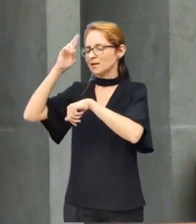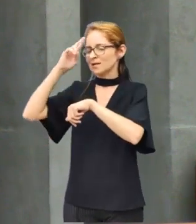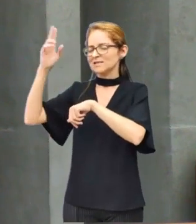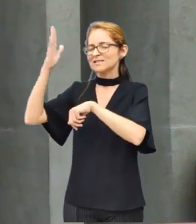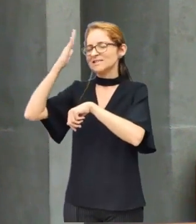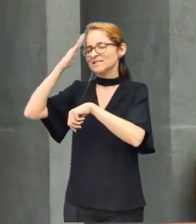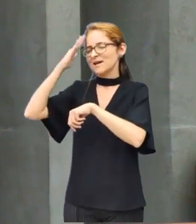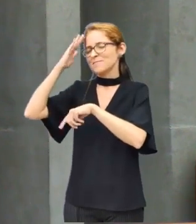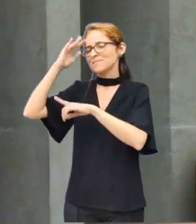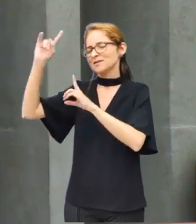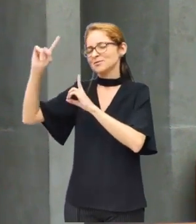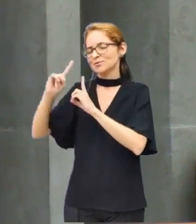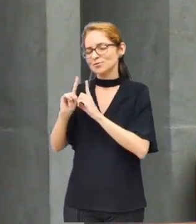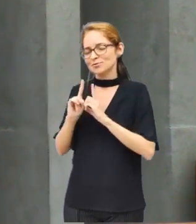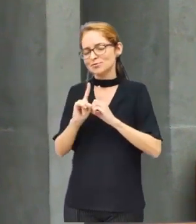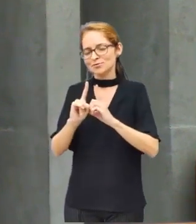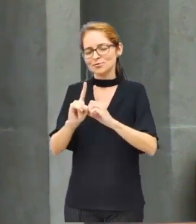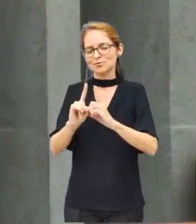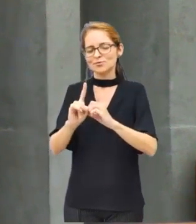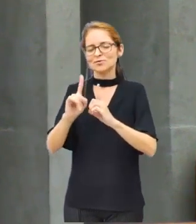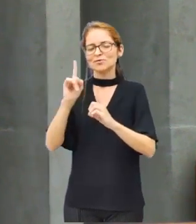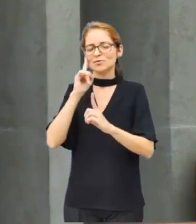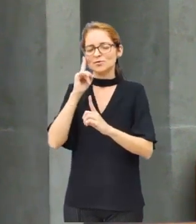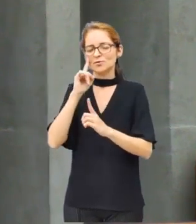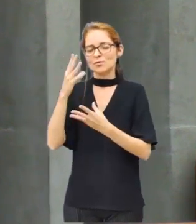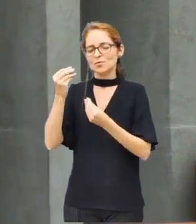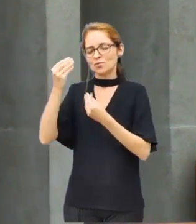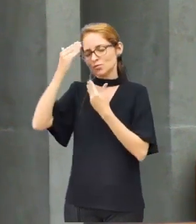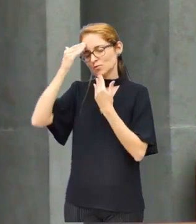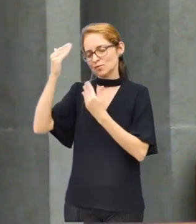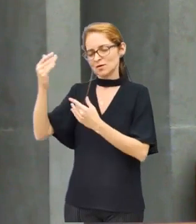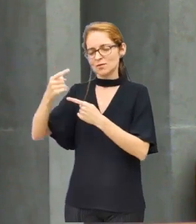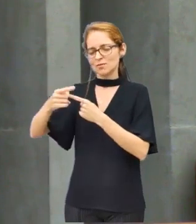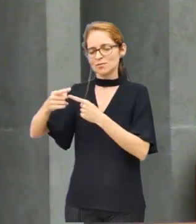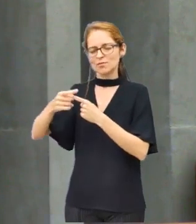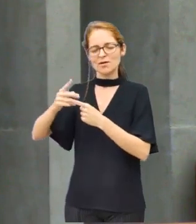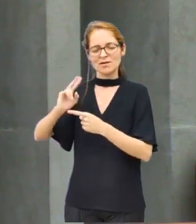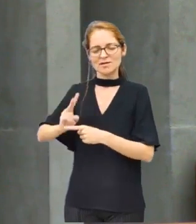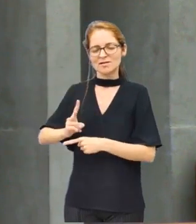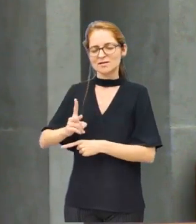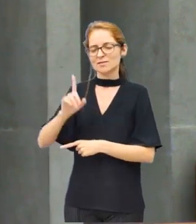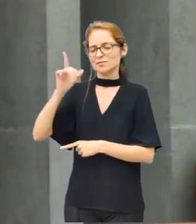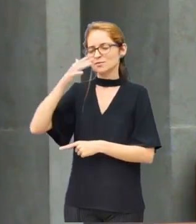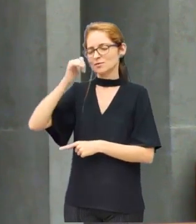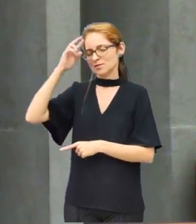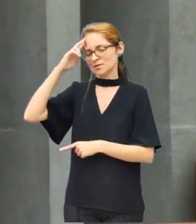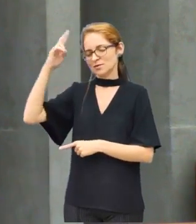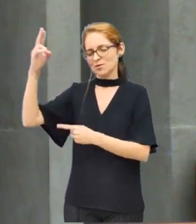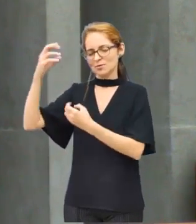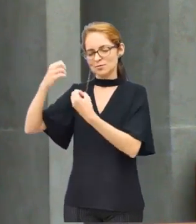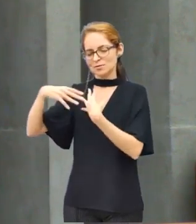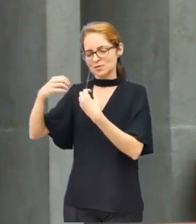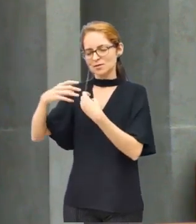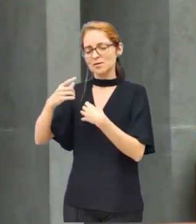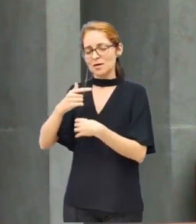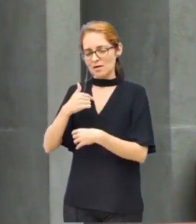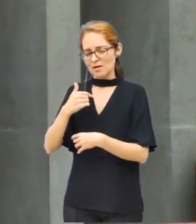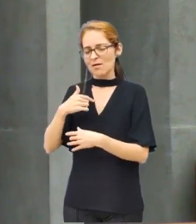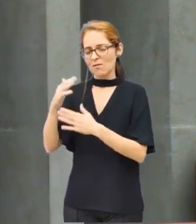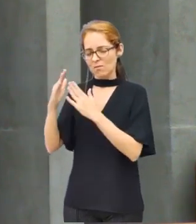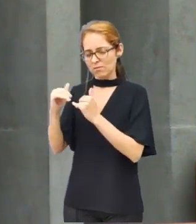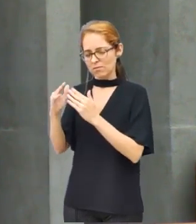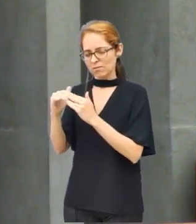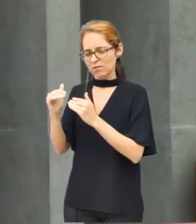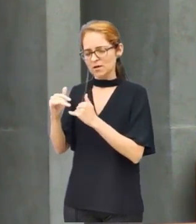está conosco. Muito obrigado, Pai, porque o Senhor sempre tem nos ensinado. E eu rogo para que diante da